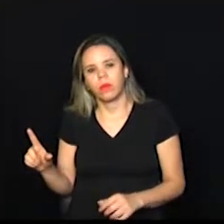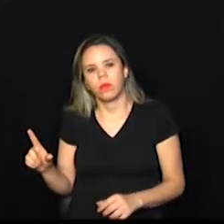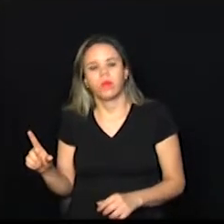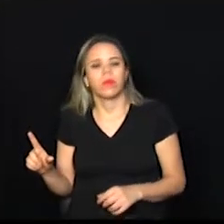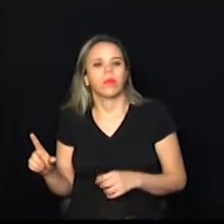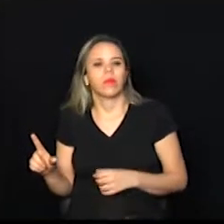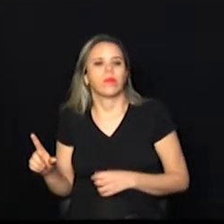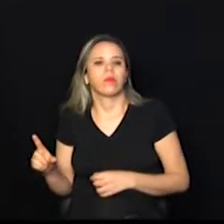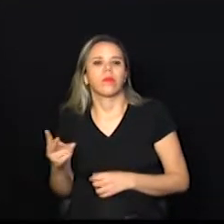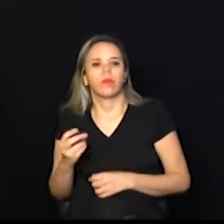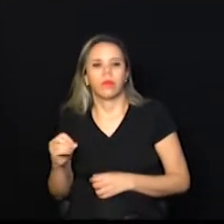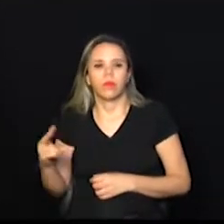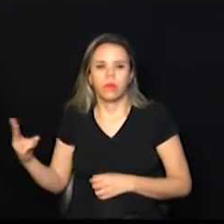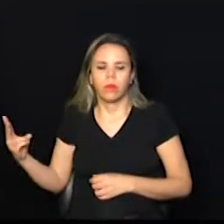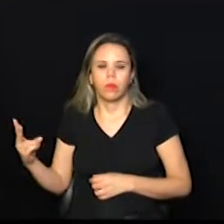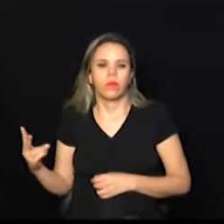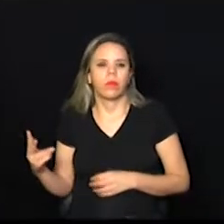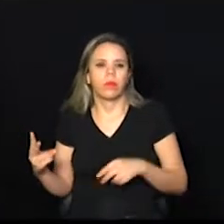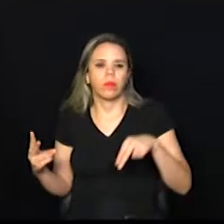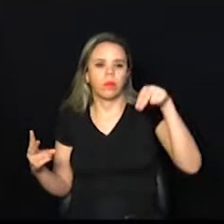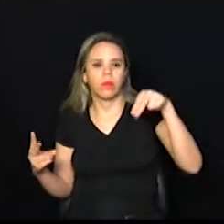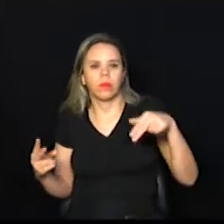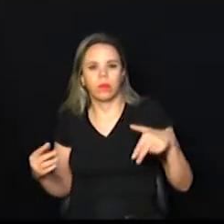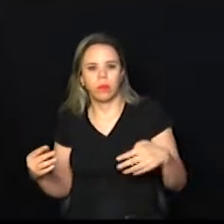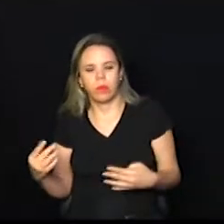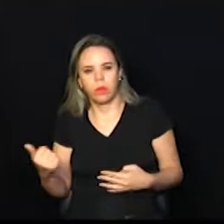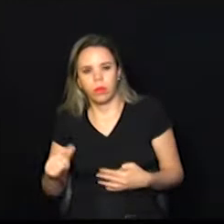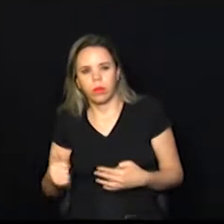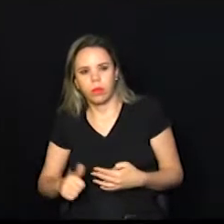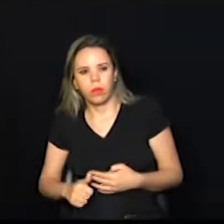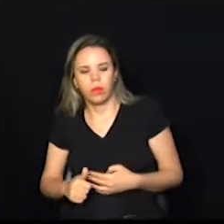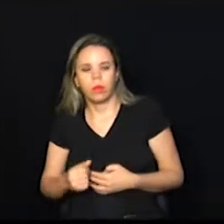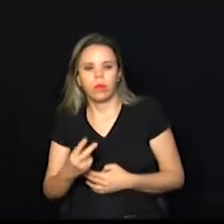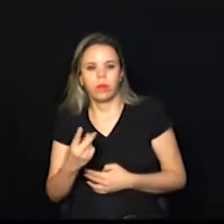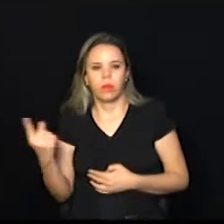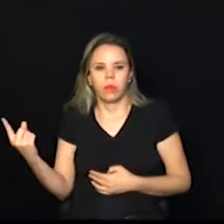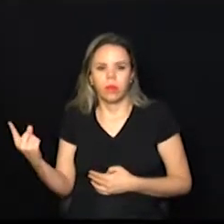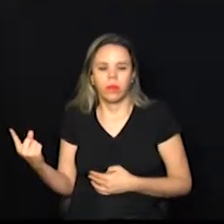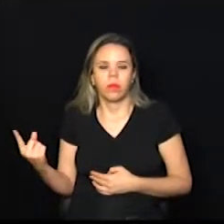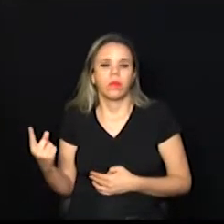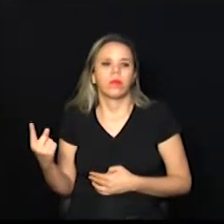2021, 4. Noroeste, 11. 21, 8.